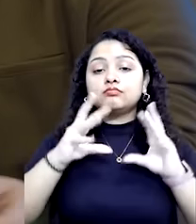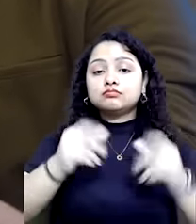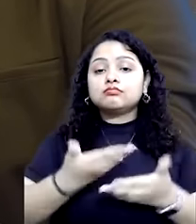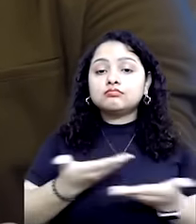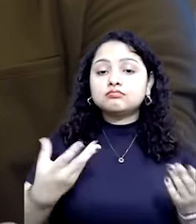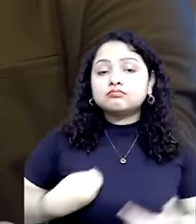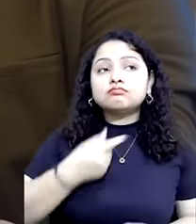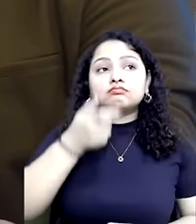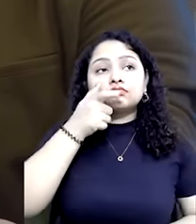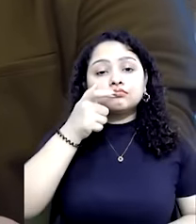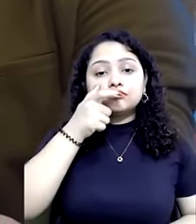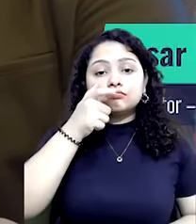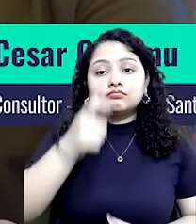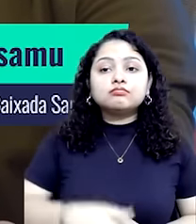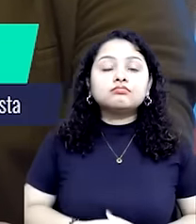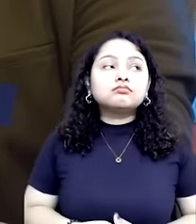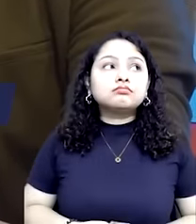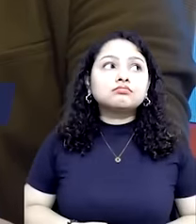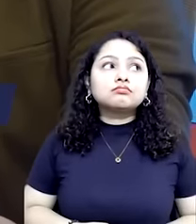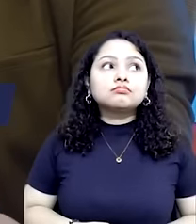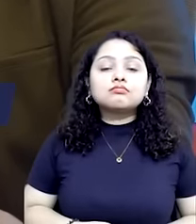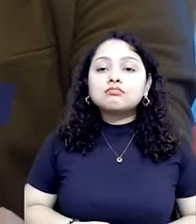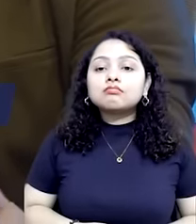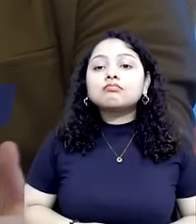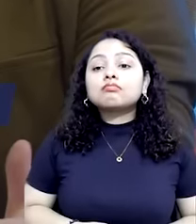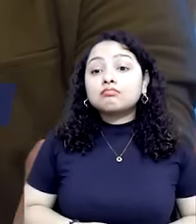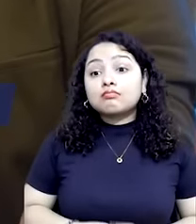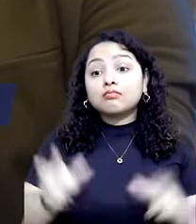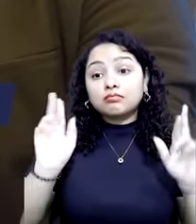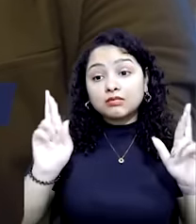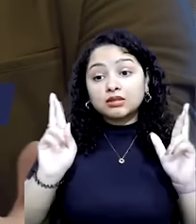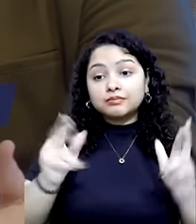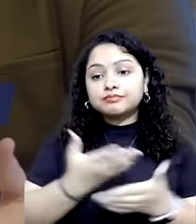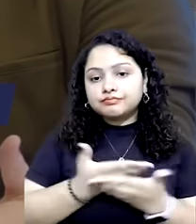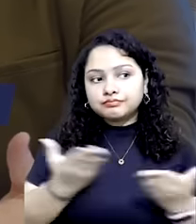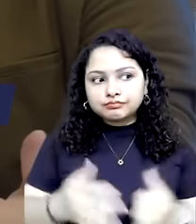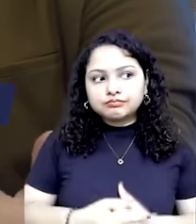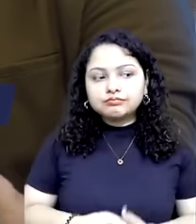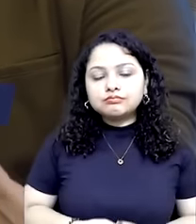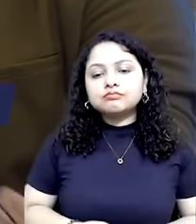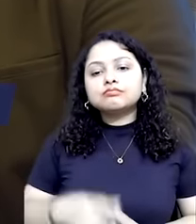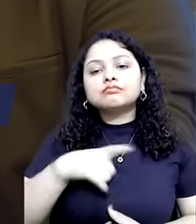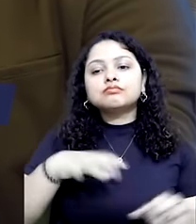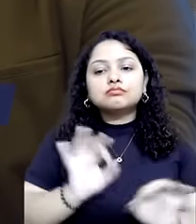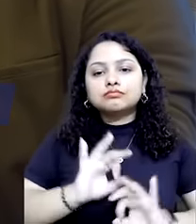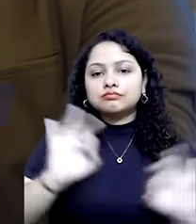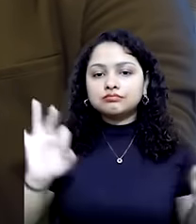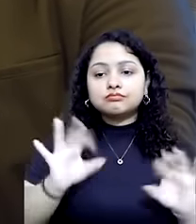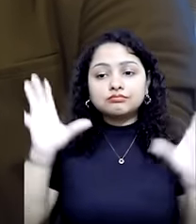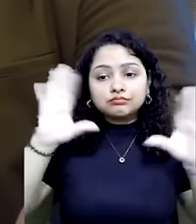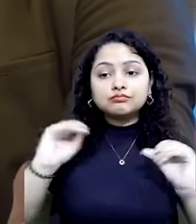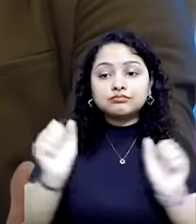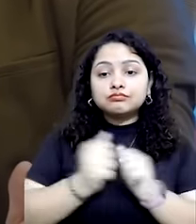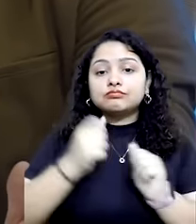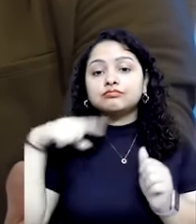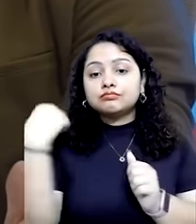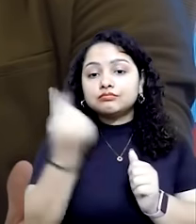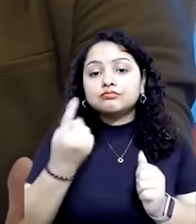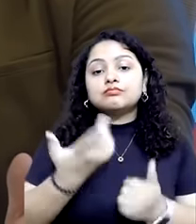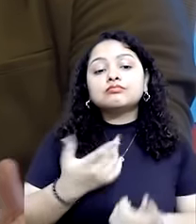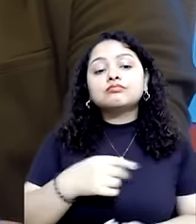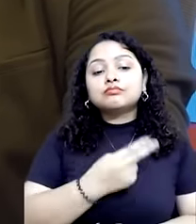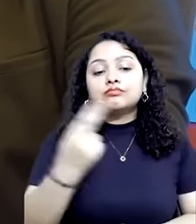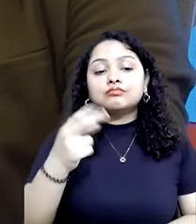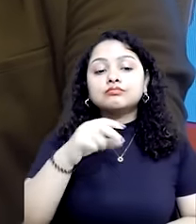nos assistindo né nos ouvindo também espero que vocês tenham uma excelente noite aqui conosco quero me apresentar